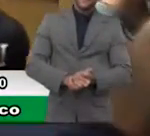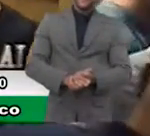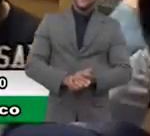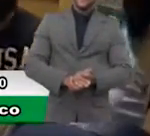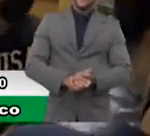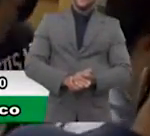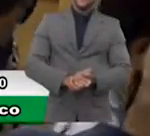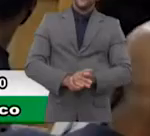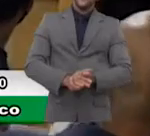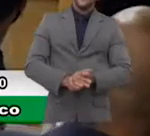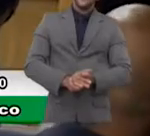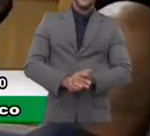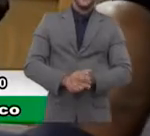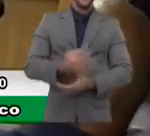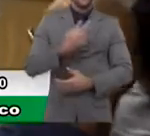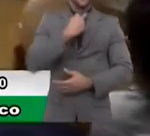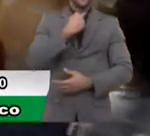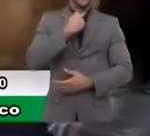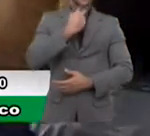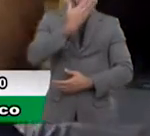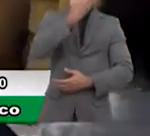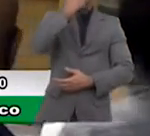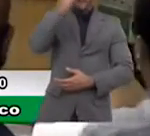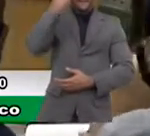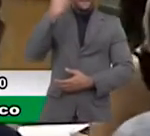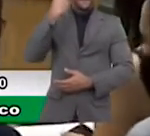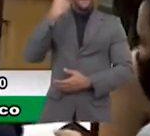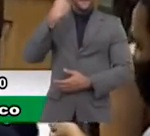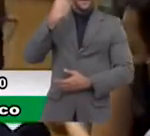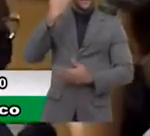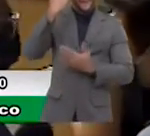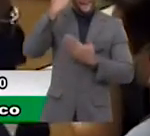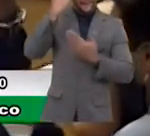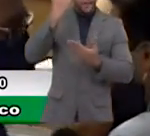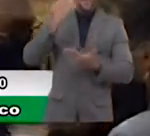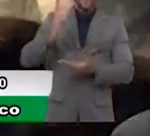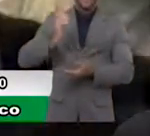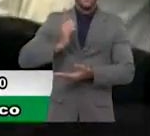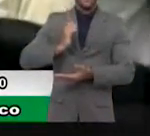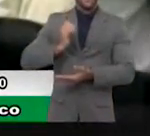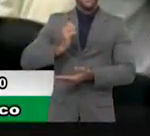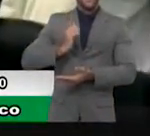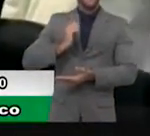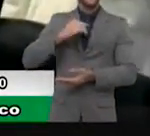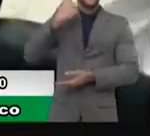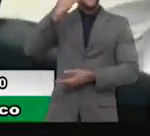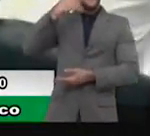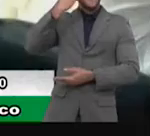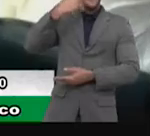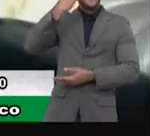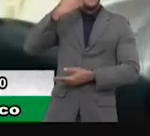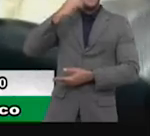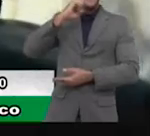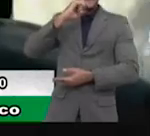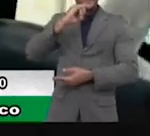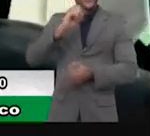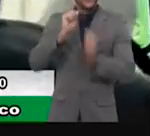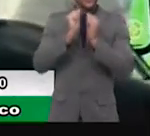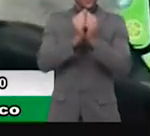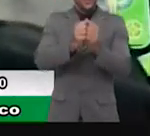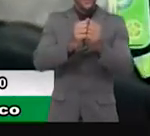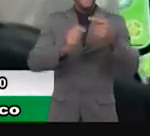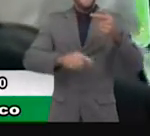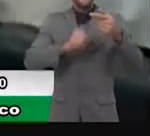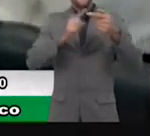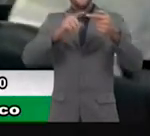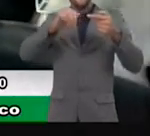Eu poderia deixar também de agradecer. Aí tem história, presidente. Aí não adianta. Se juntar Mário Luiz, se